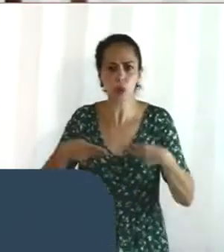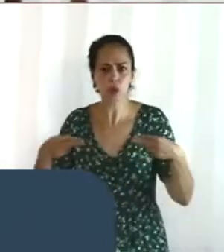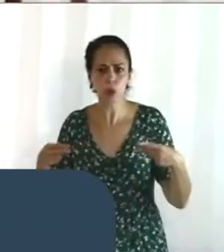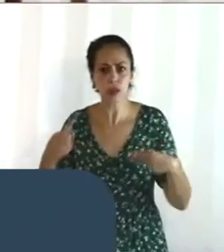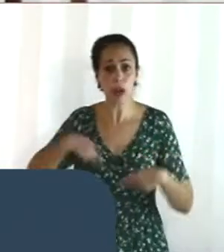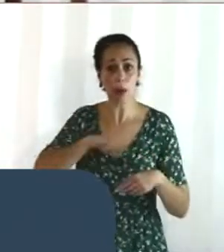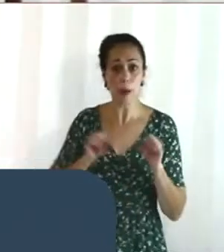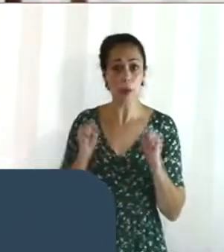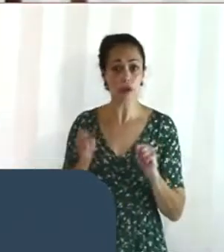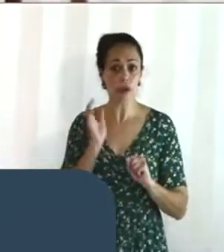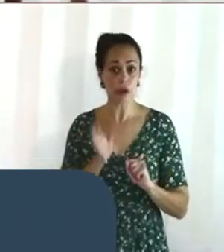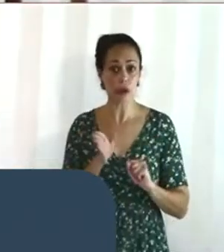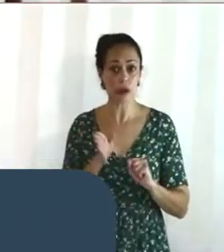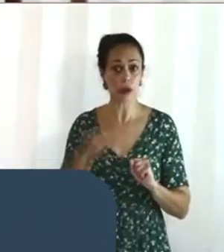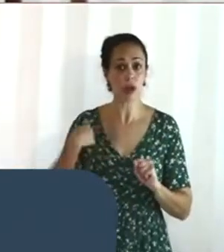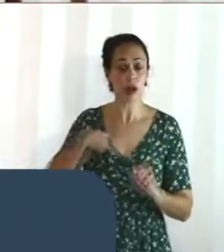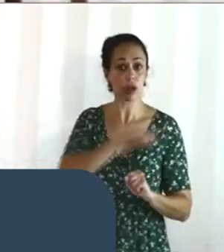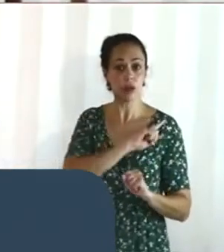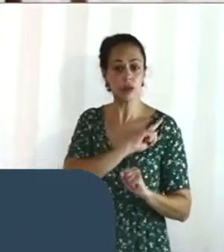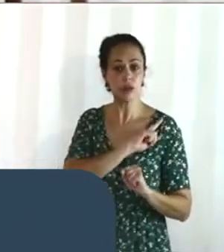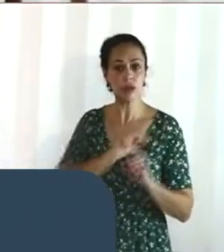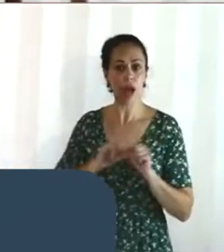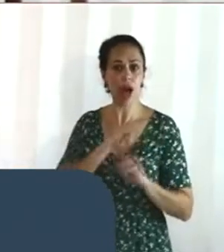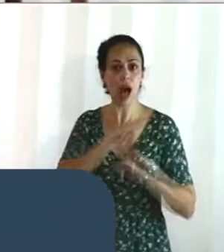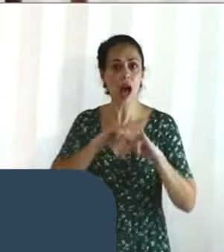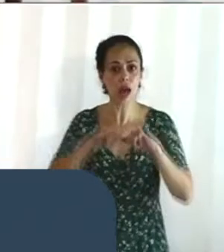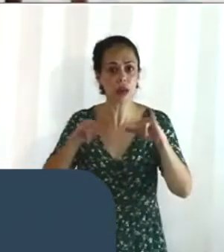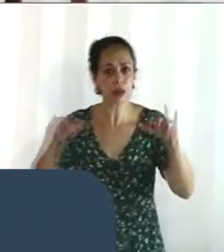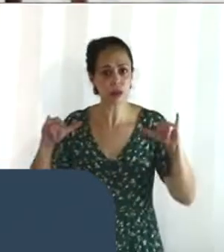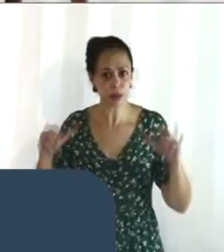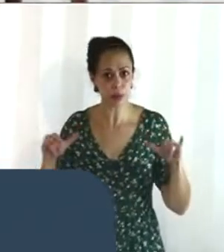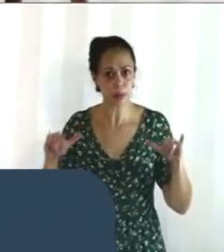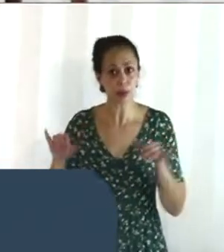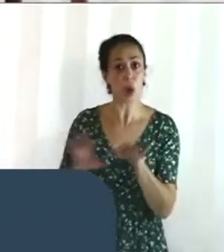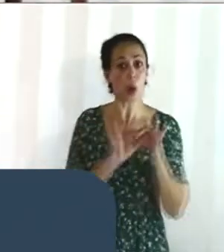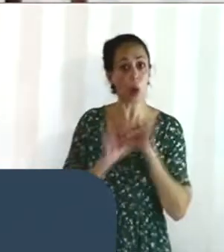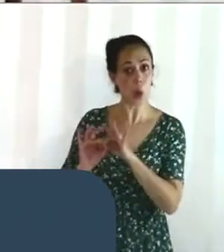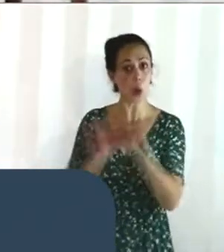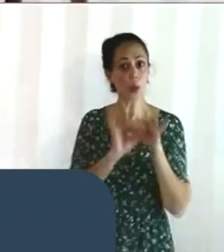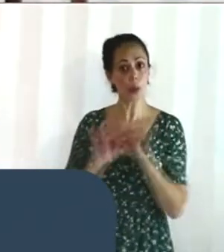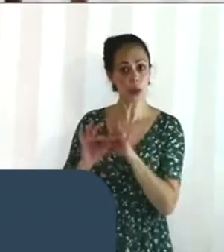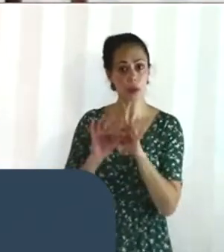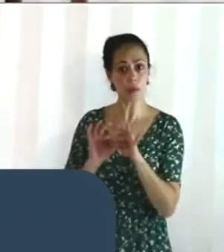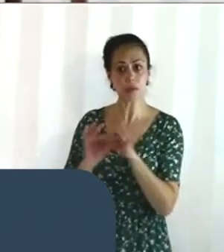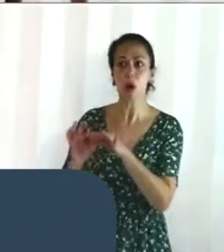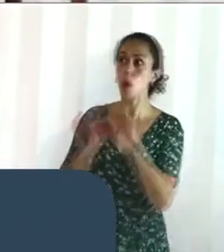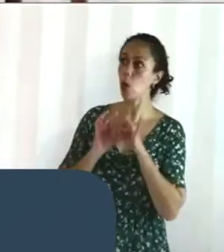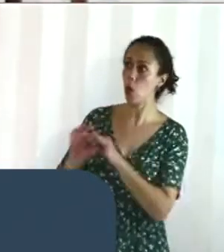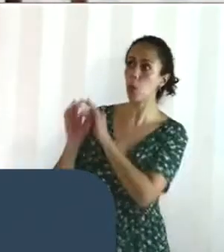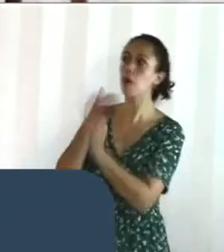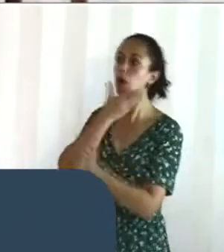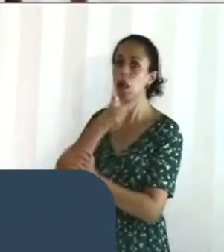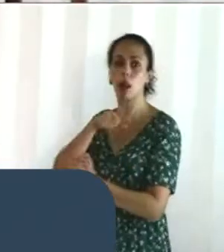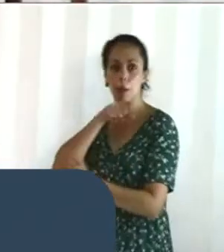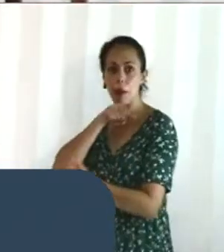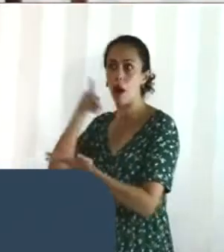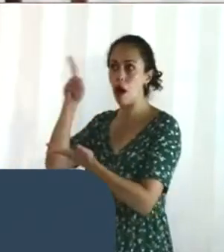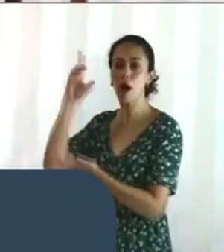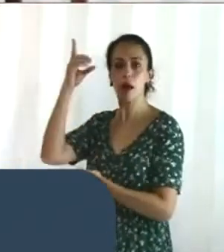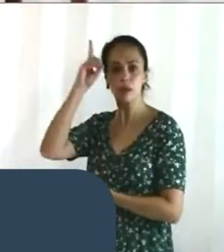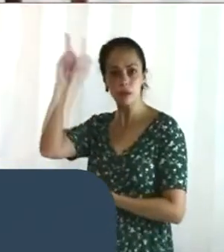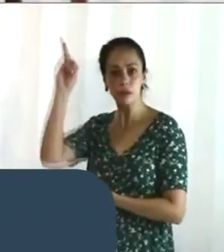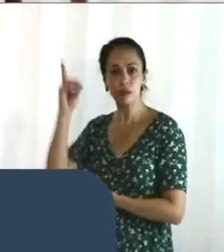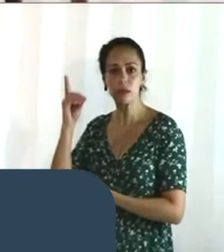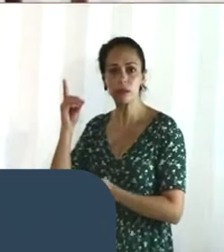igualmente mantenhais comunhão conosco. Ora, a nossa comunhão é com o Pai e com o seu Filho Jesus Cristo.